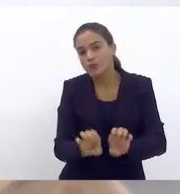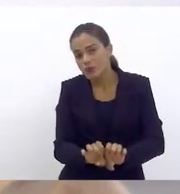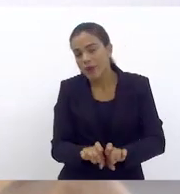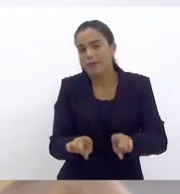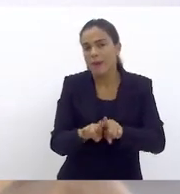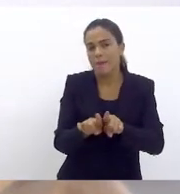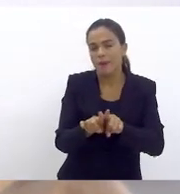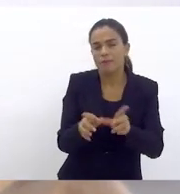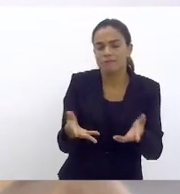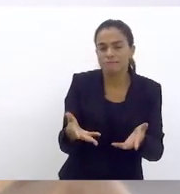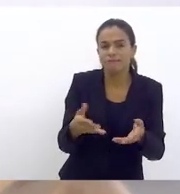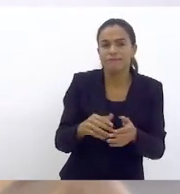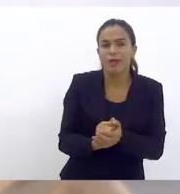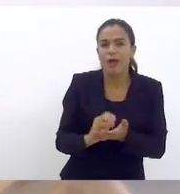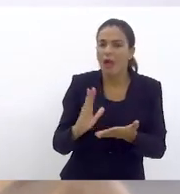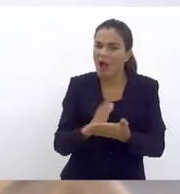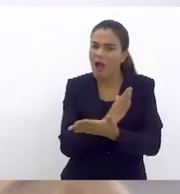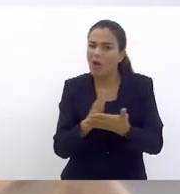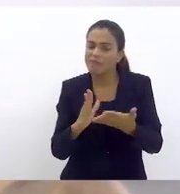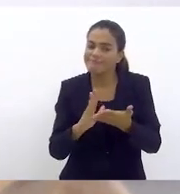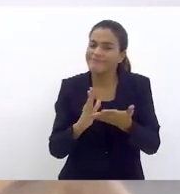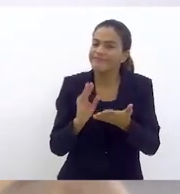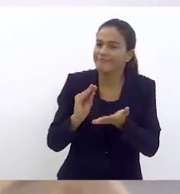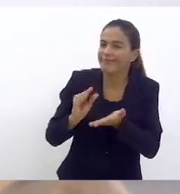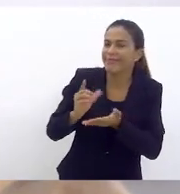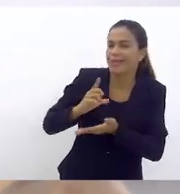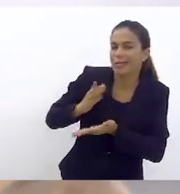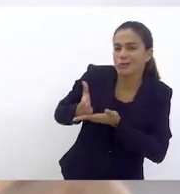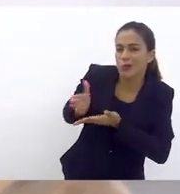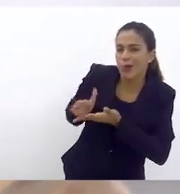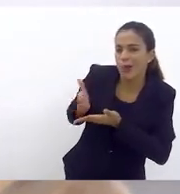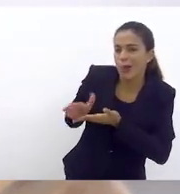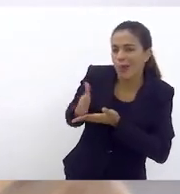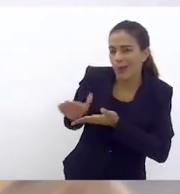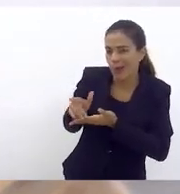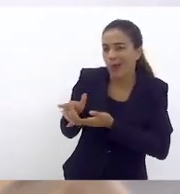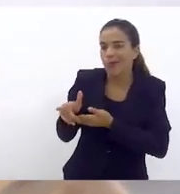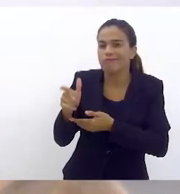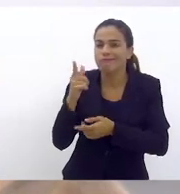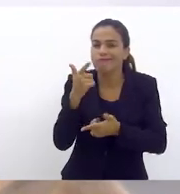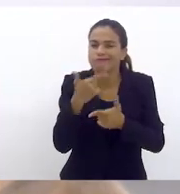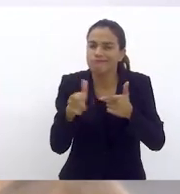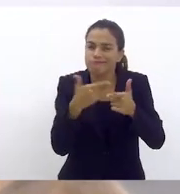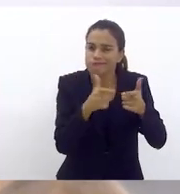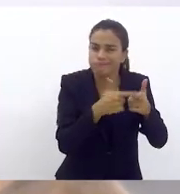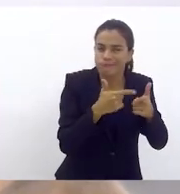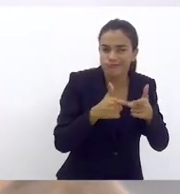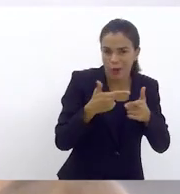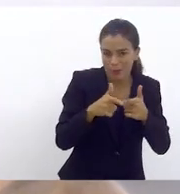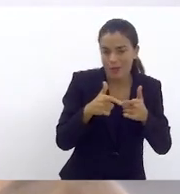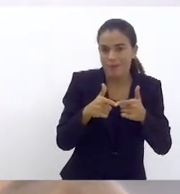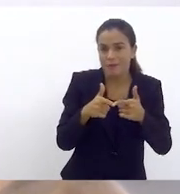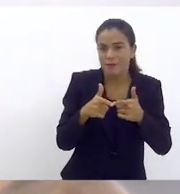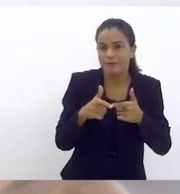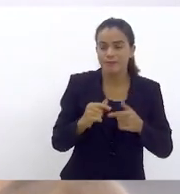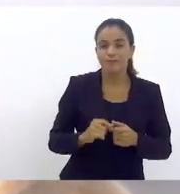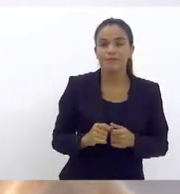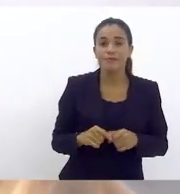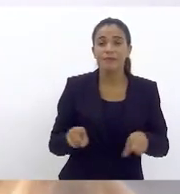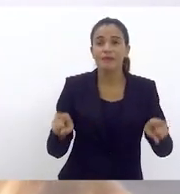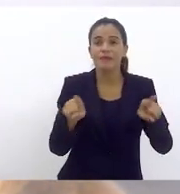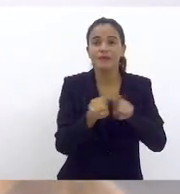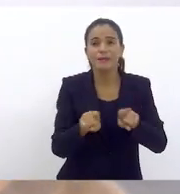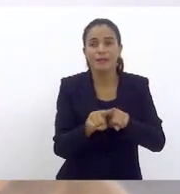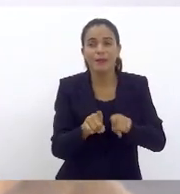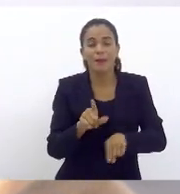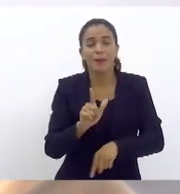ainda algum resquício da capacidade produtiva instalada tem ainda